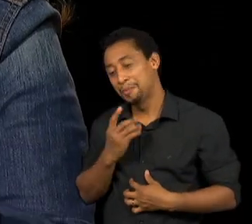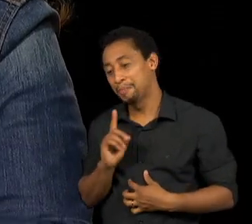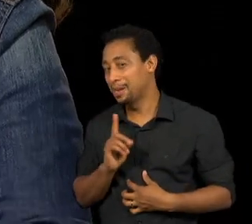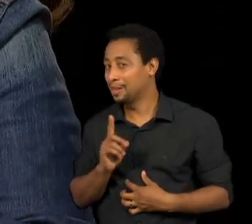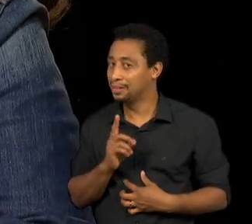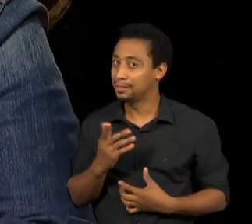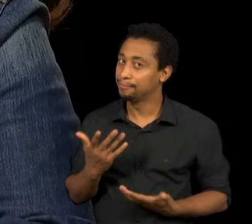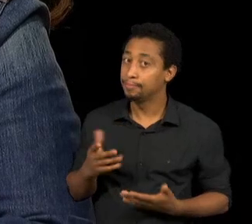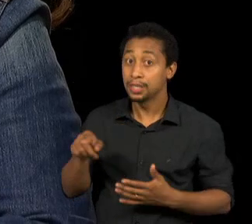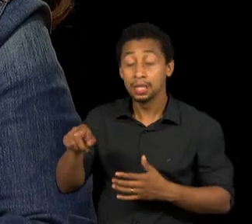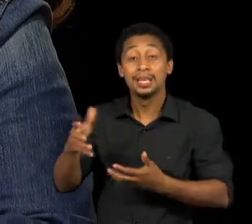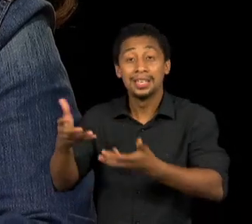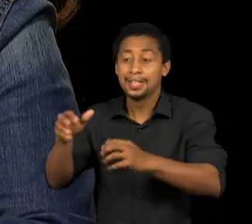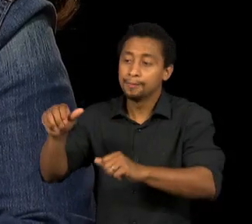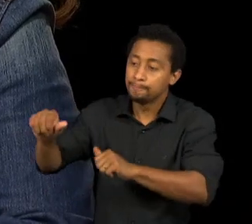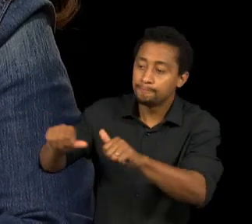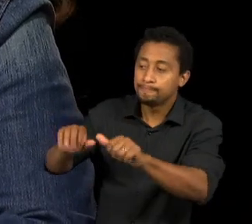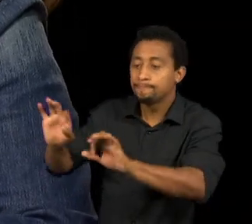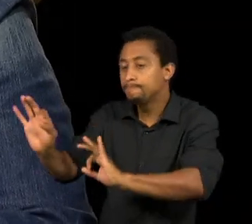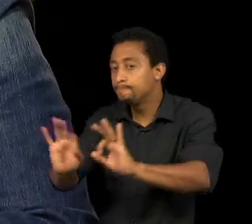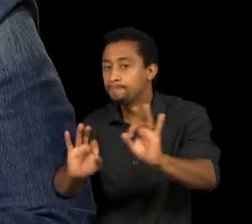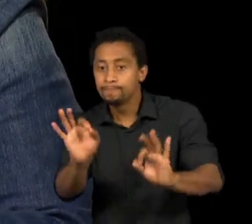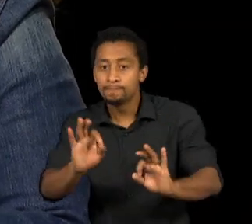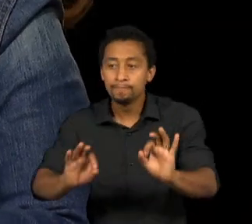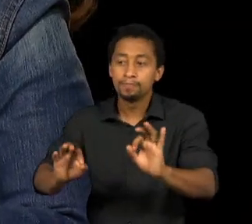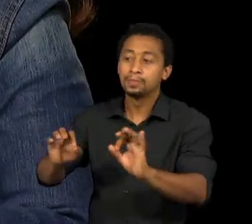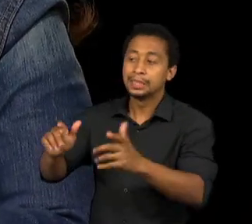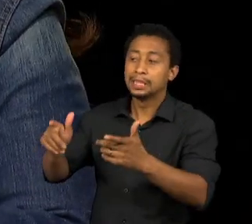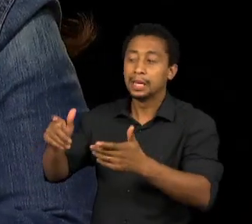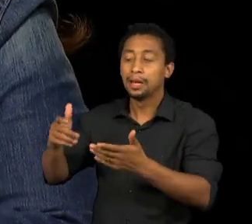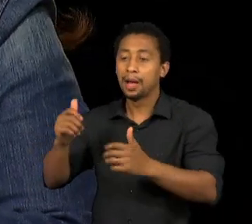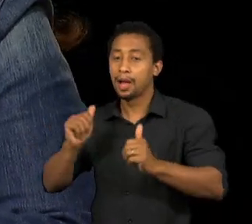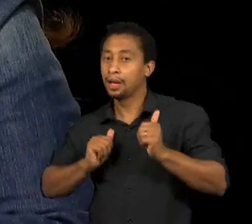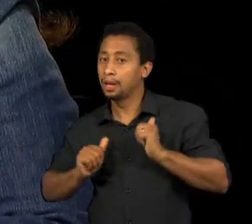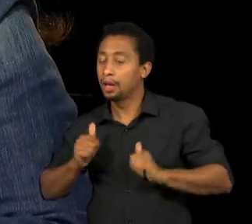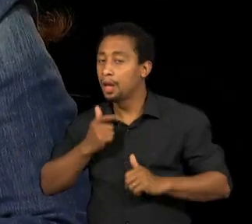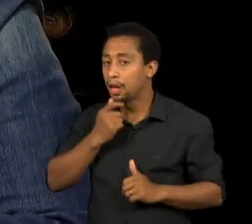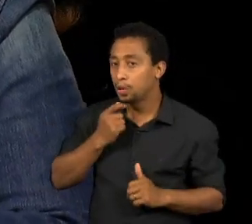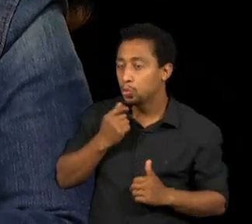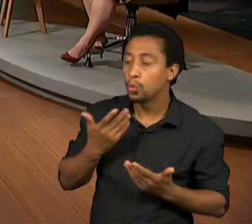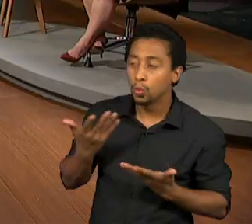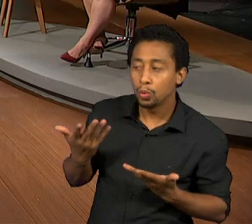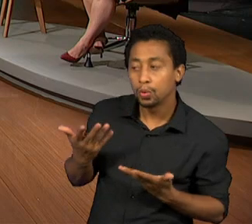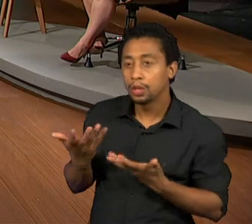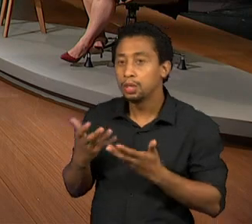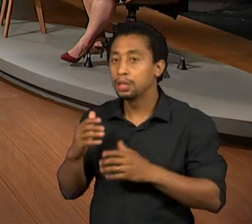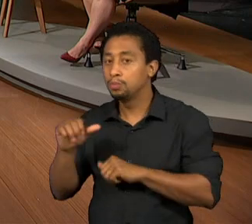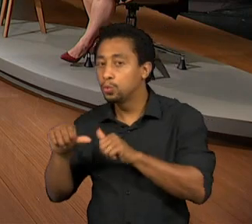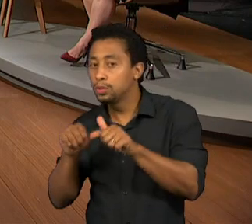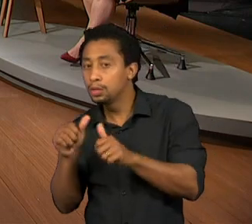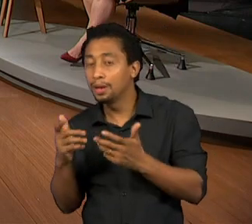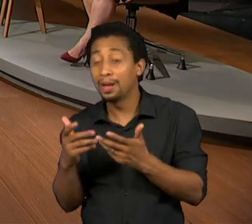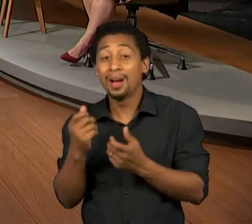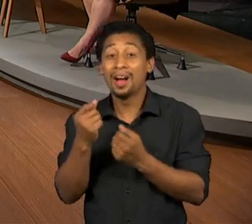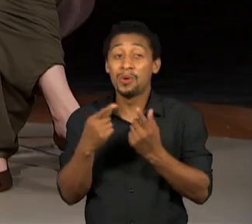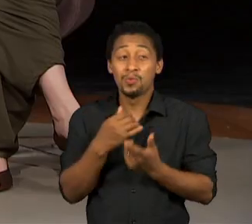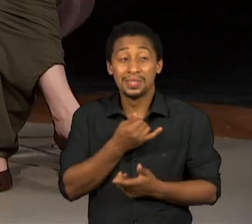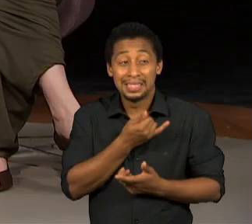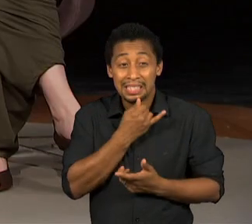os atores da novela, então alguns saíram, ficaram bastante tristes,